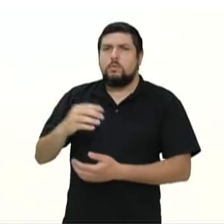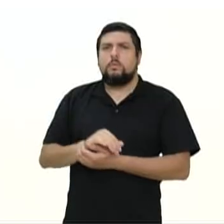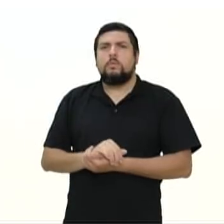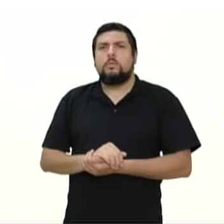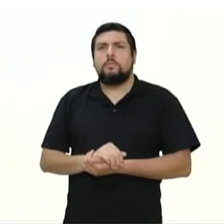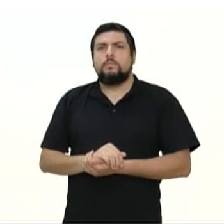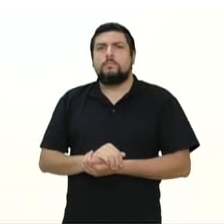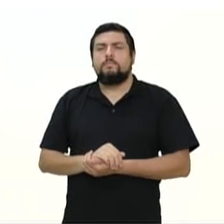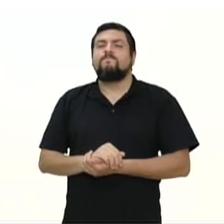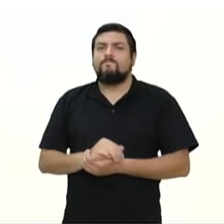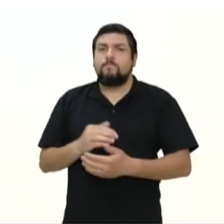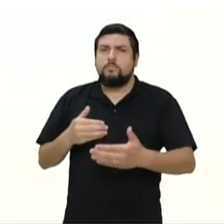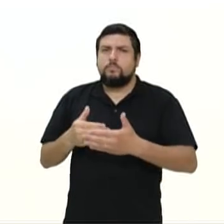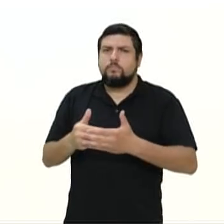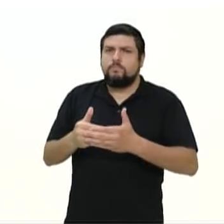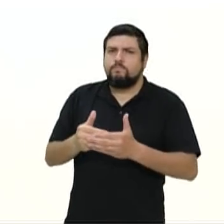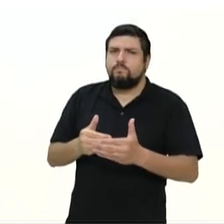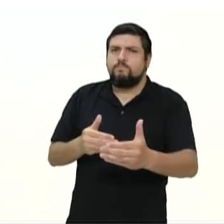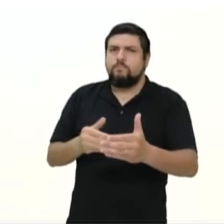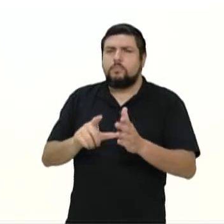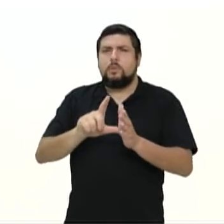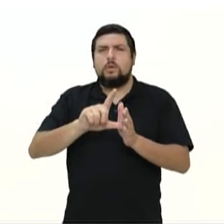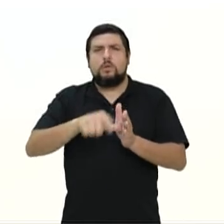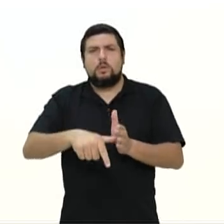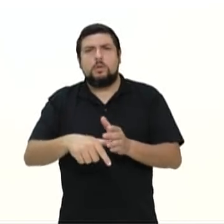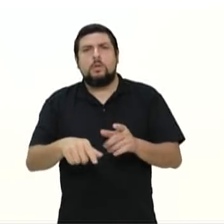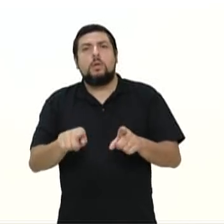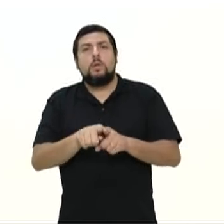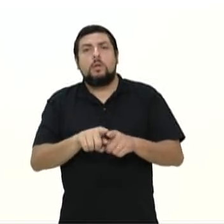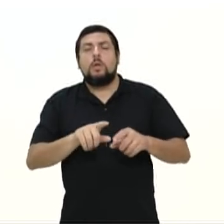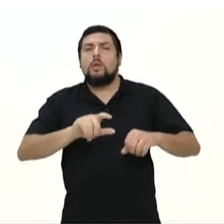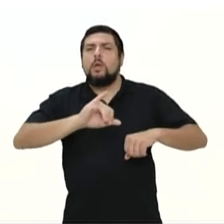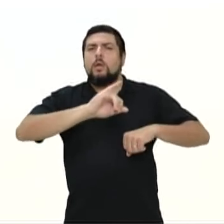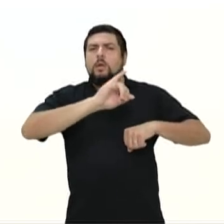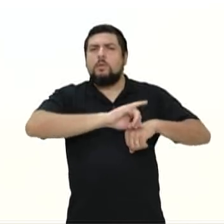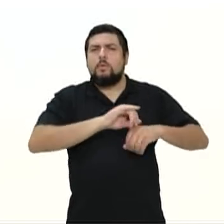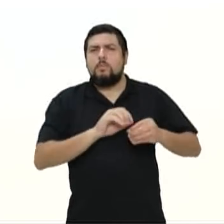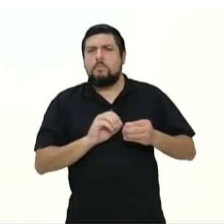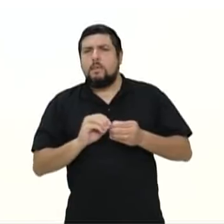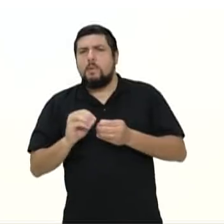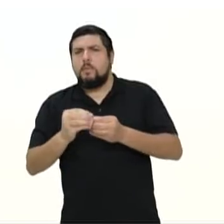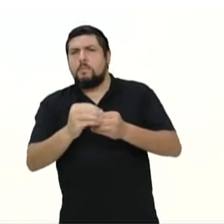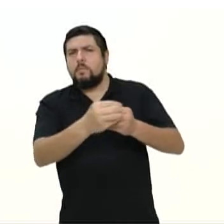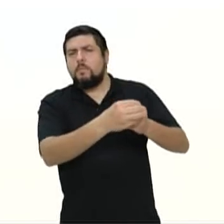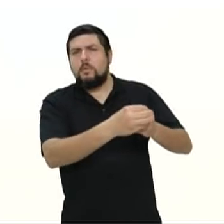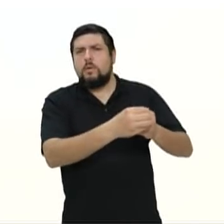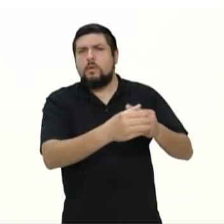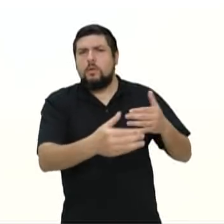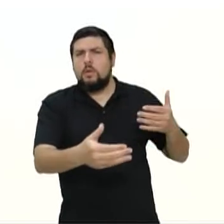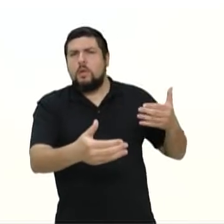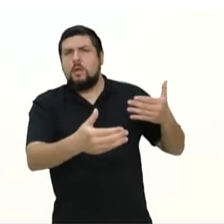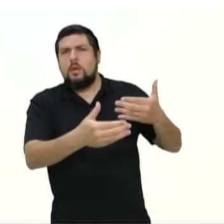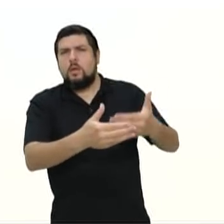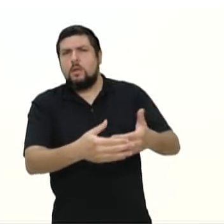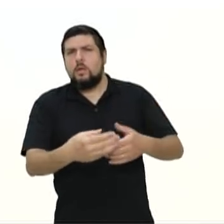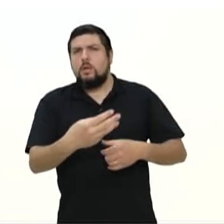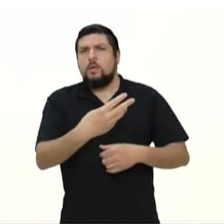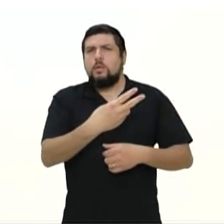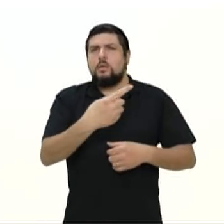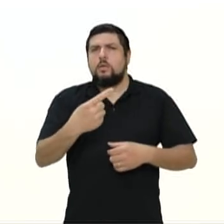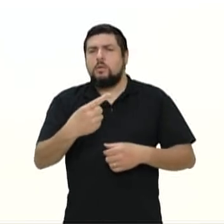as capitais e municípios de região metropolitana têm até 31 de julho